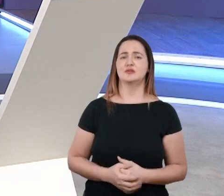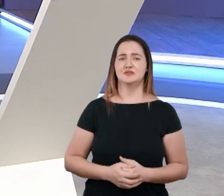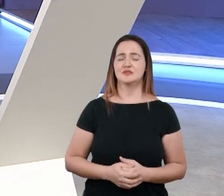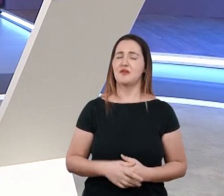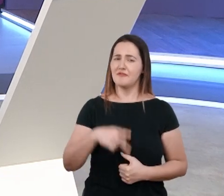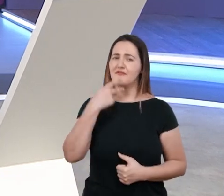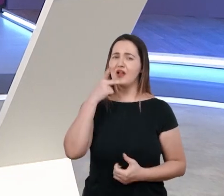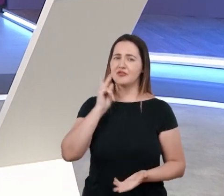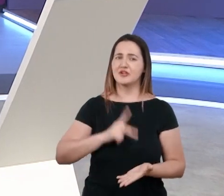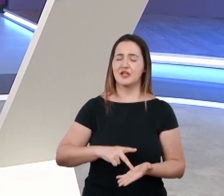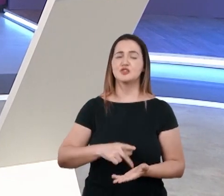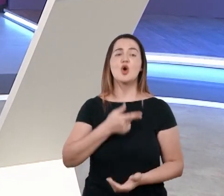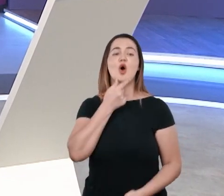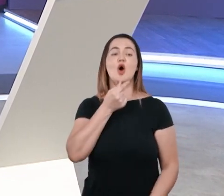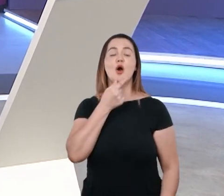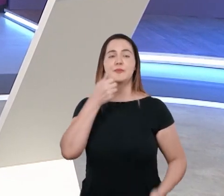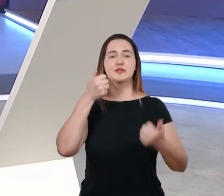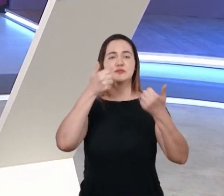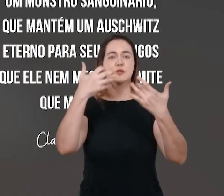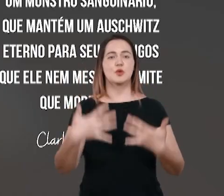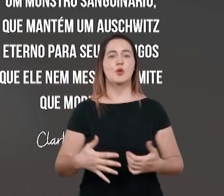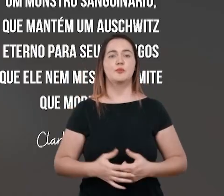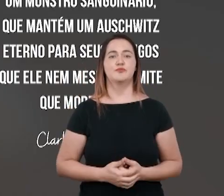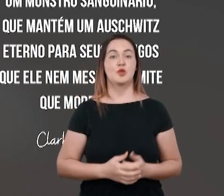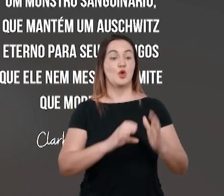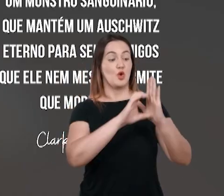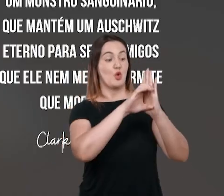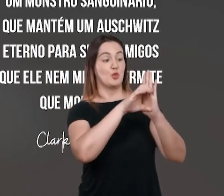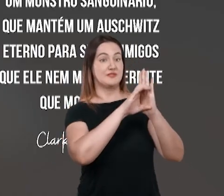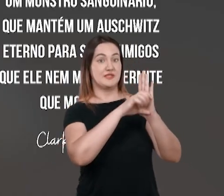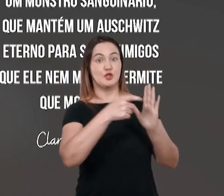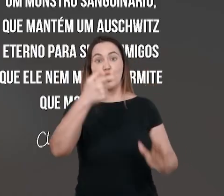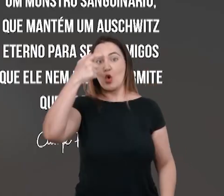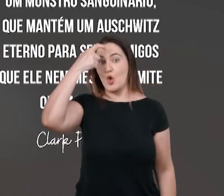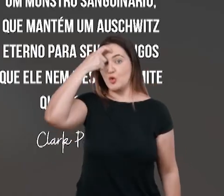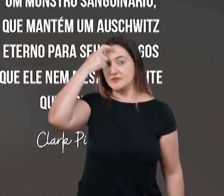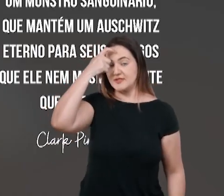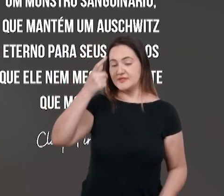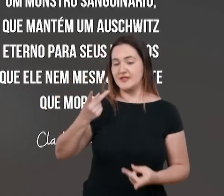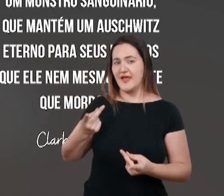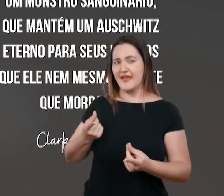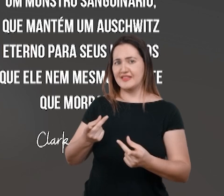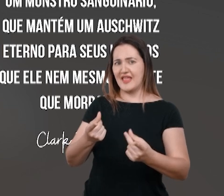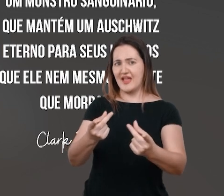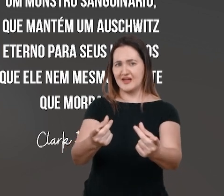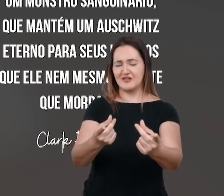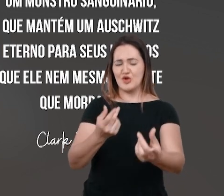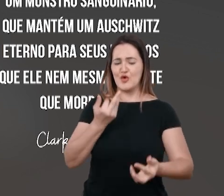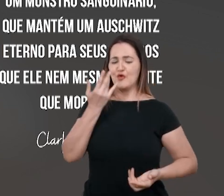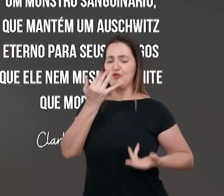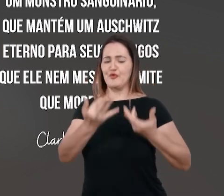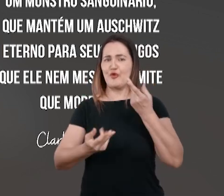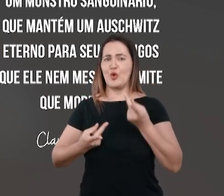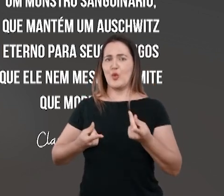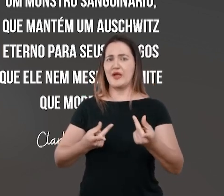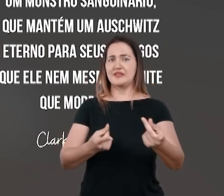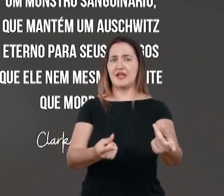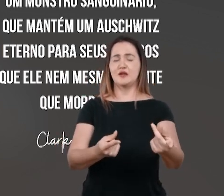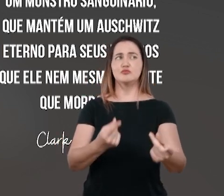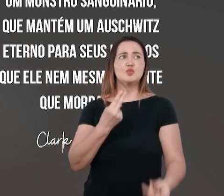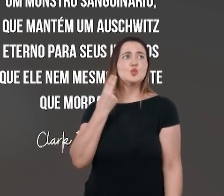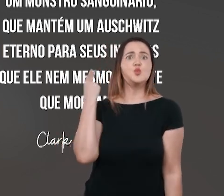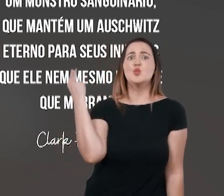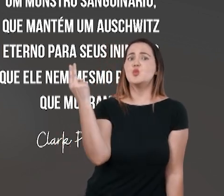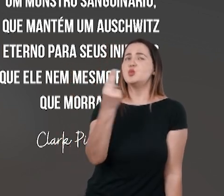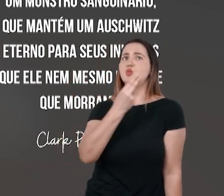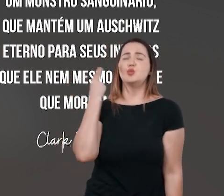estudiosos da Bíblia. Veja, olha só, John Stott escreveu assim, olha, o conceito de consciência eterna em